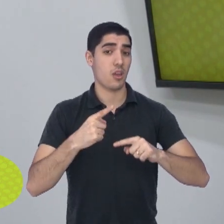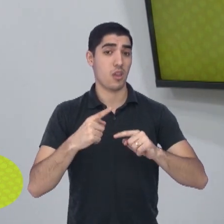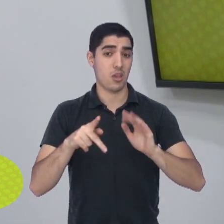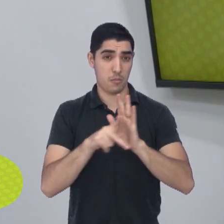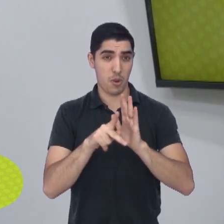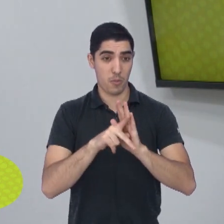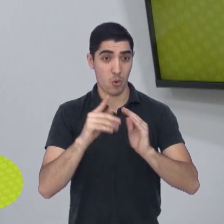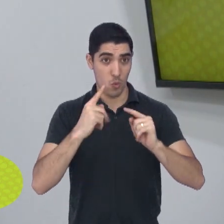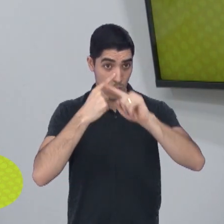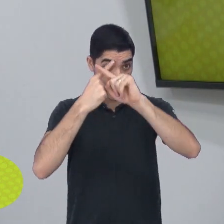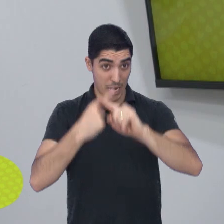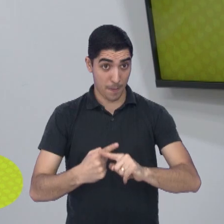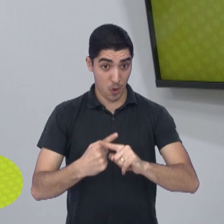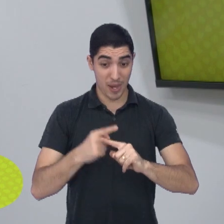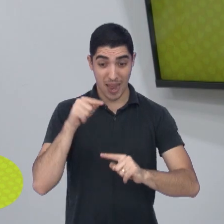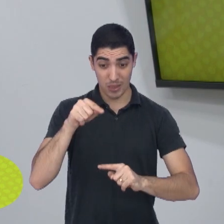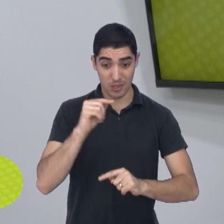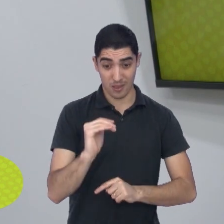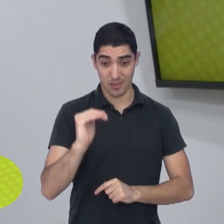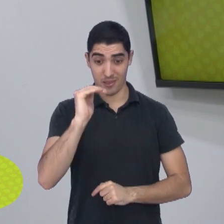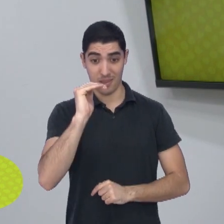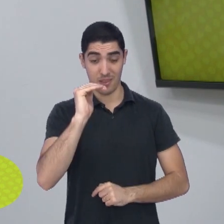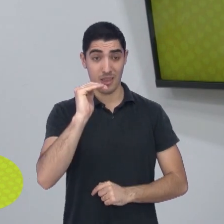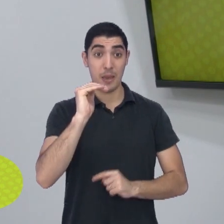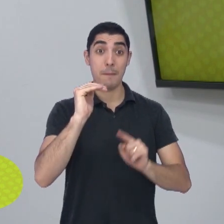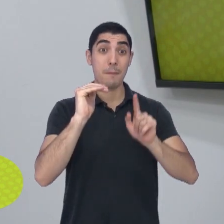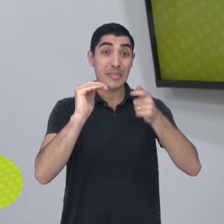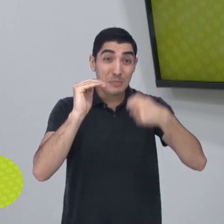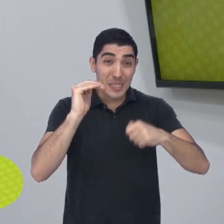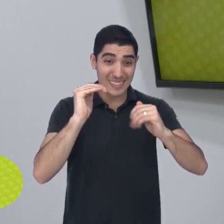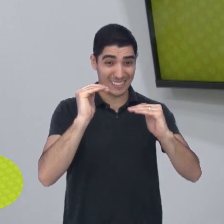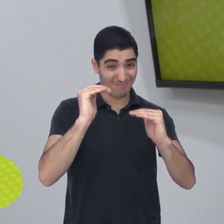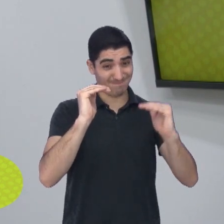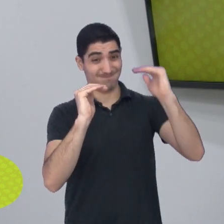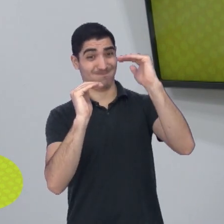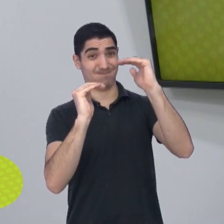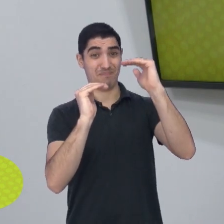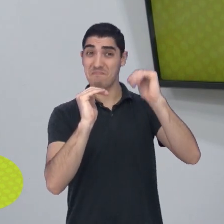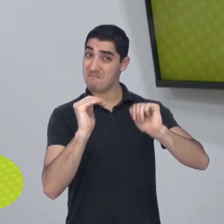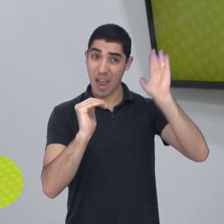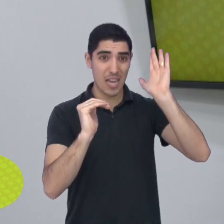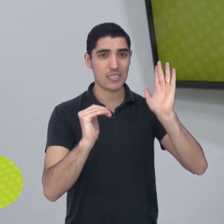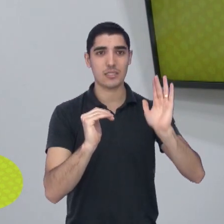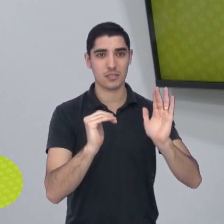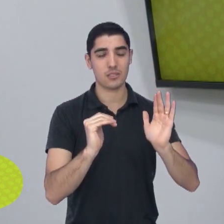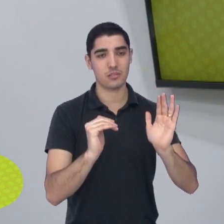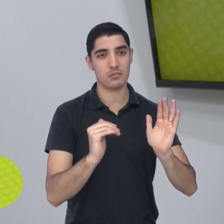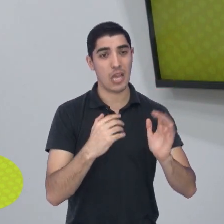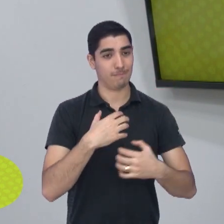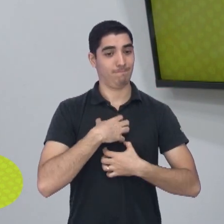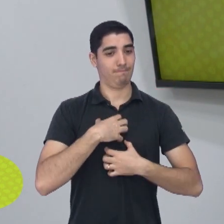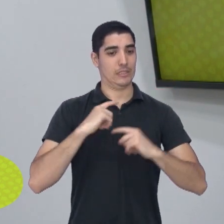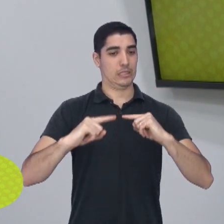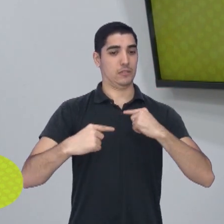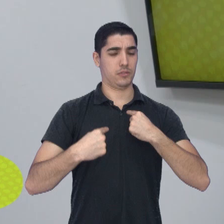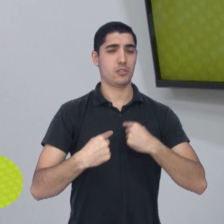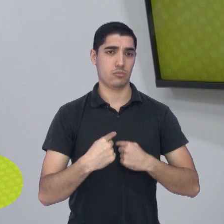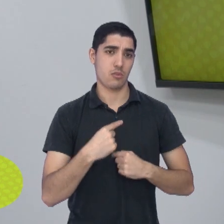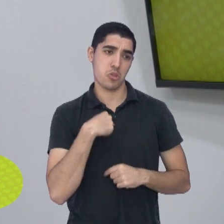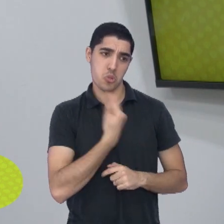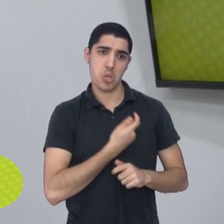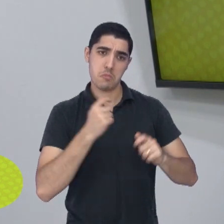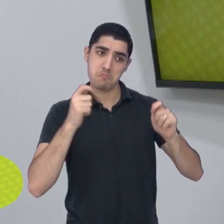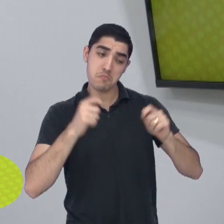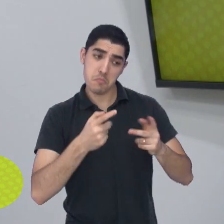isso. E o limite existe para você desafiá-lo. A verdade é essa. Essa possibilidade existe. Eu acho que o time dá sinais de que